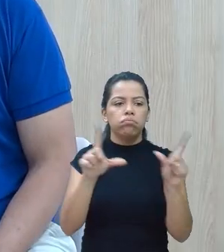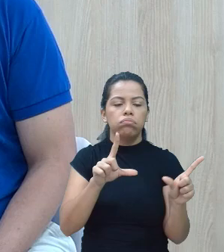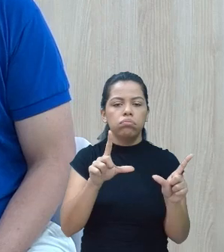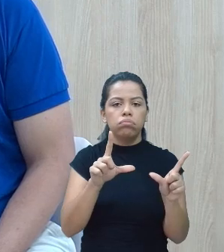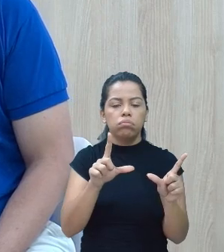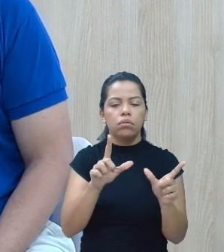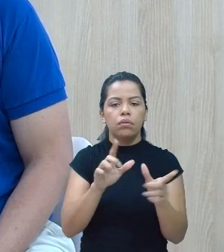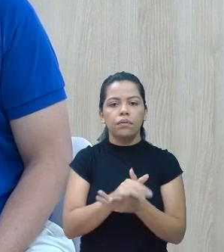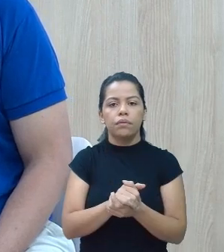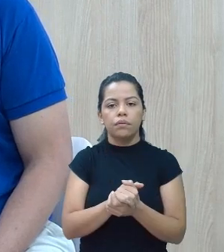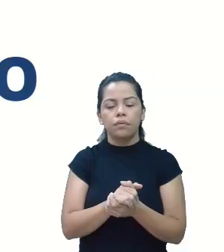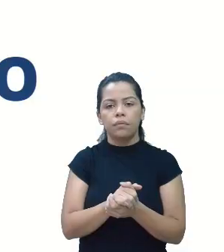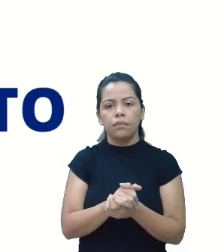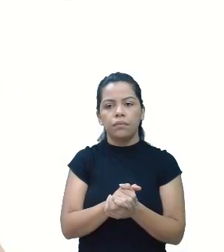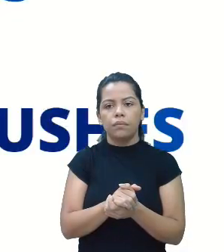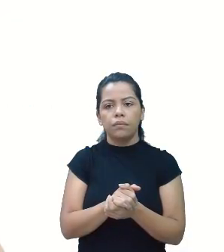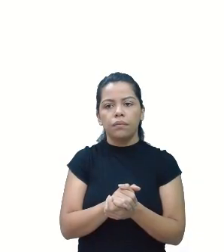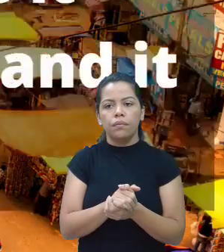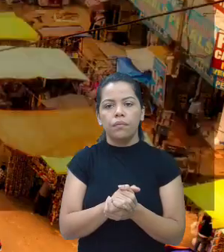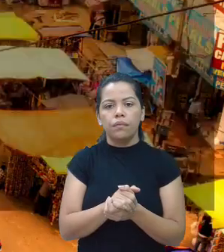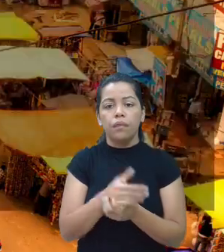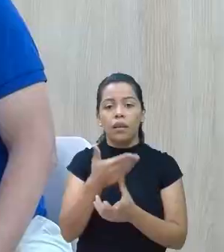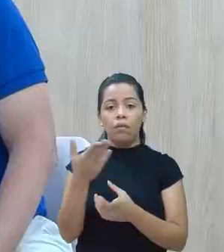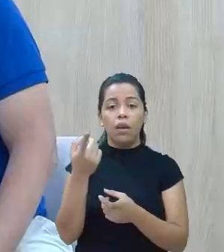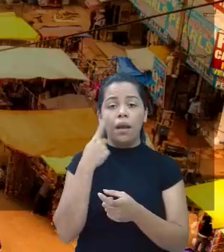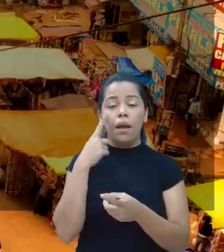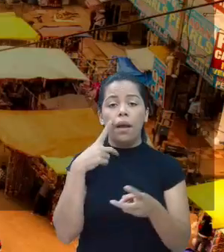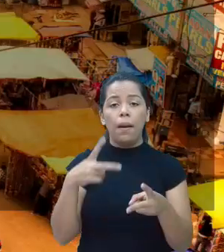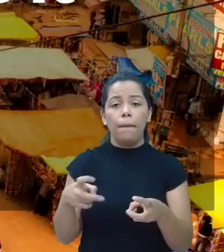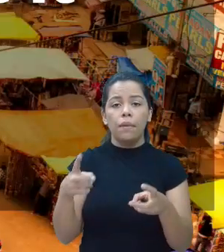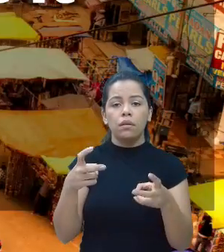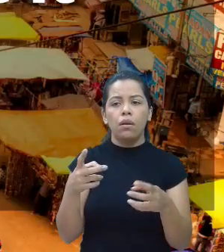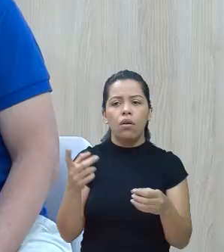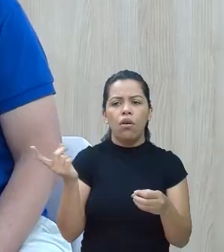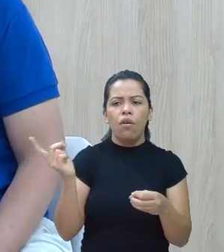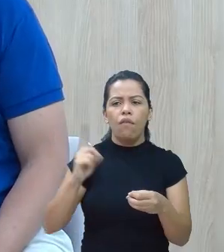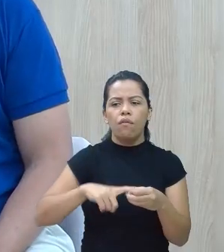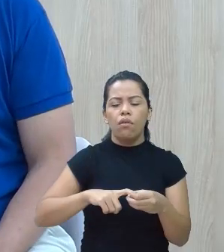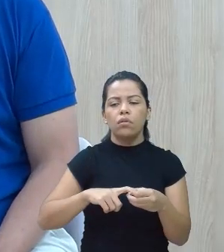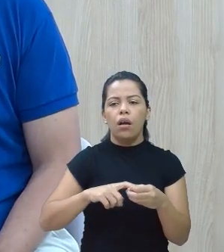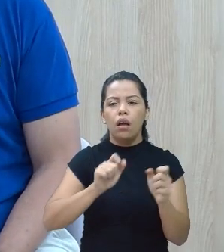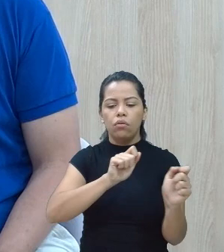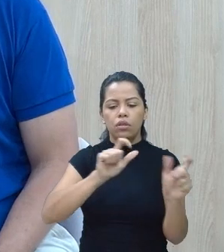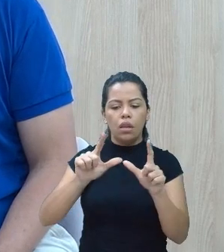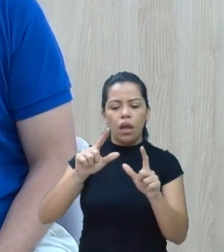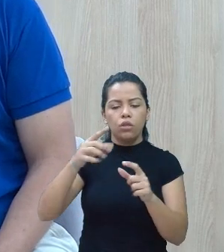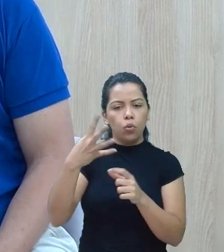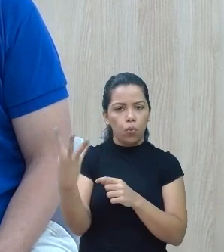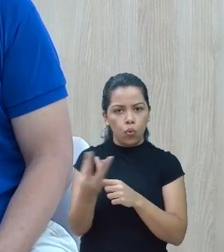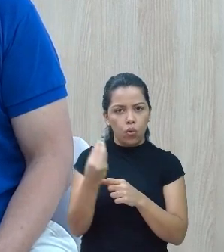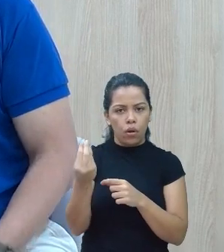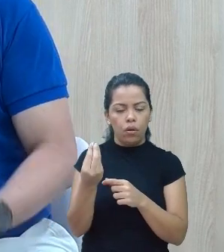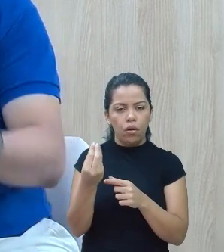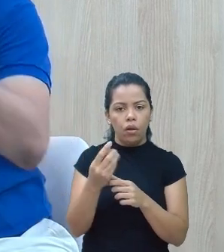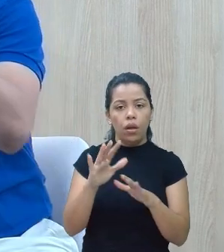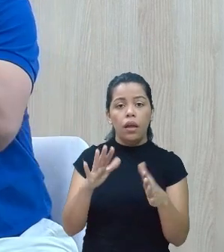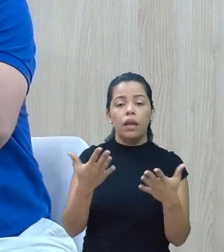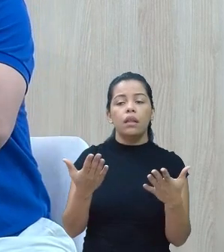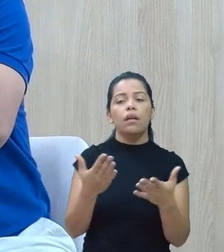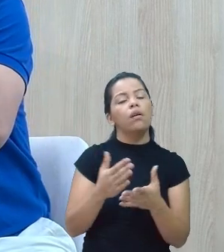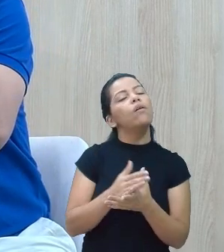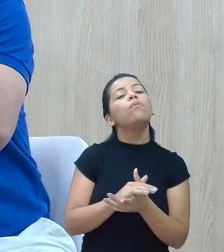Então, pessoal, observe aí no slide. Não, volta o slide do plural. Então, 2 vogais e um S. Ou